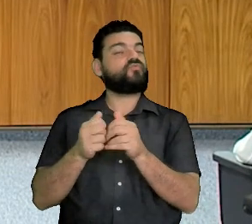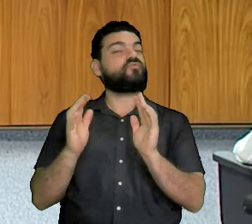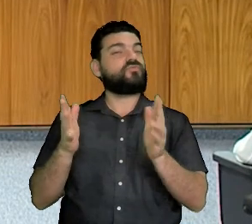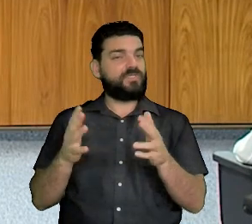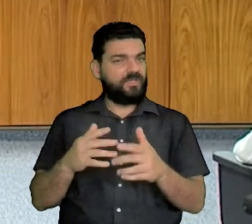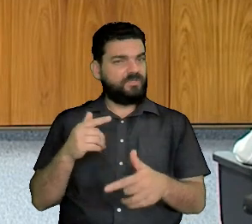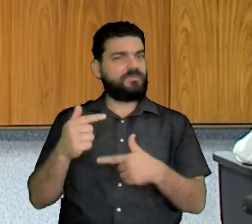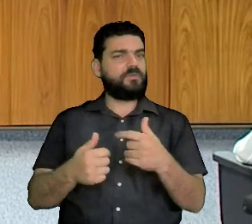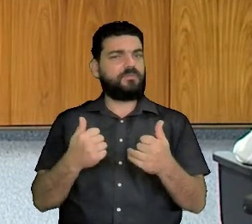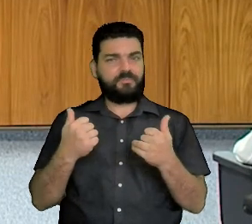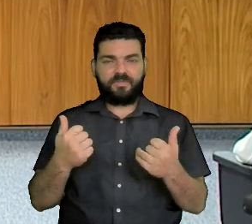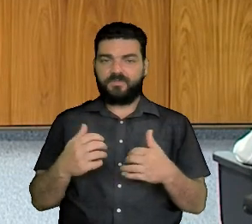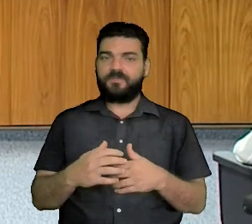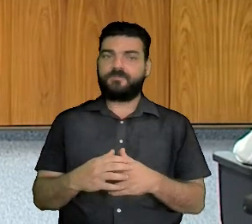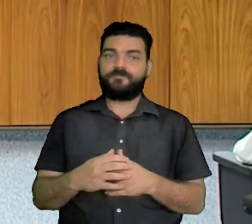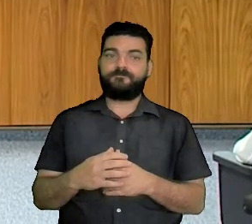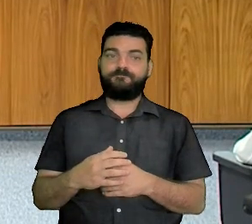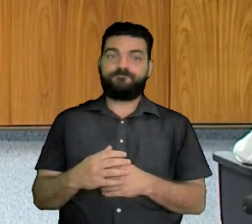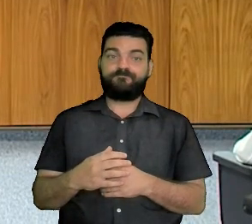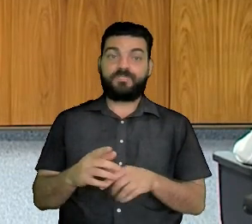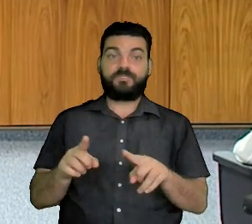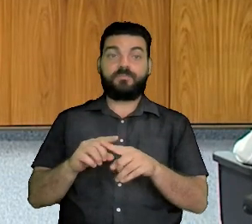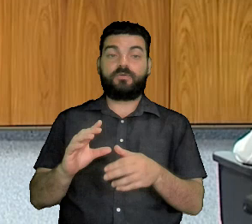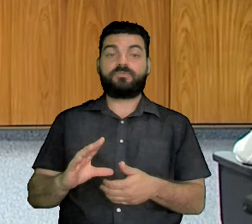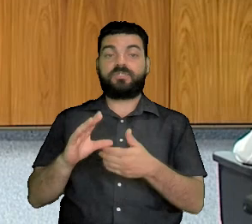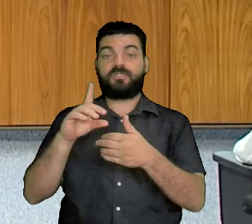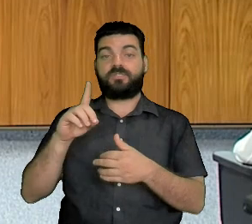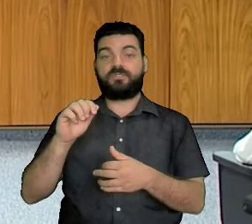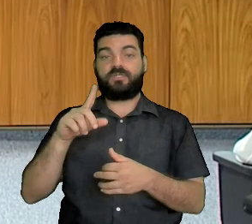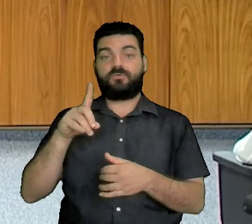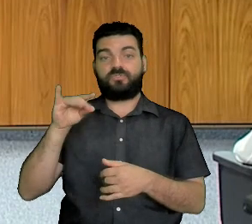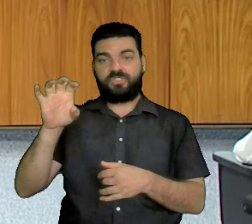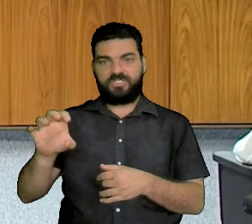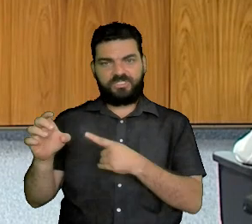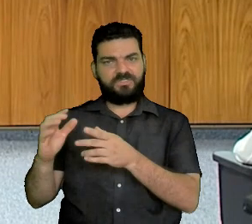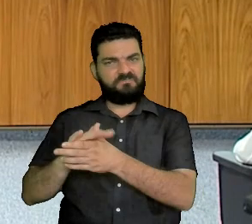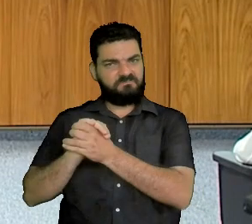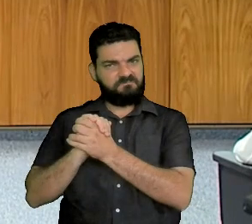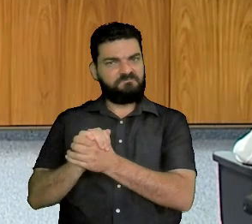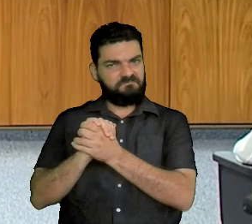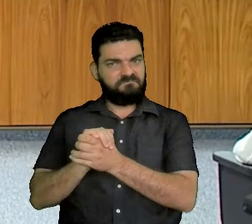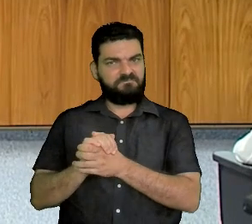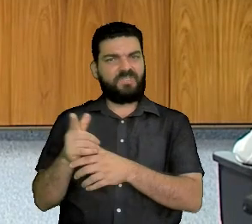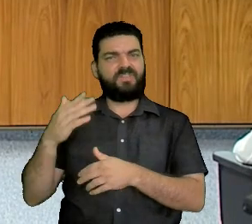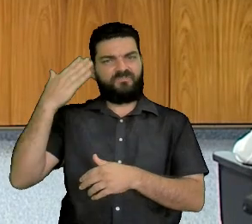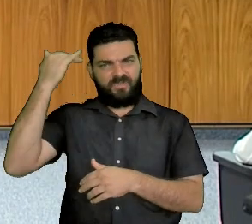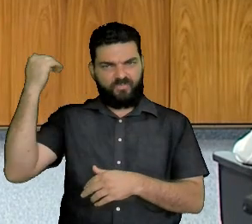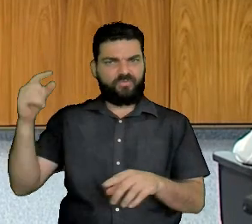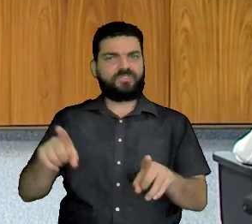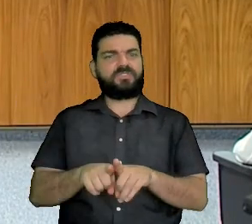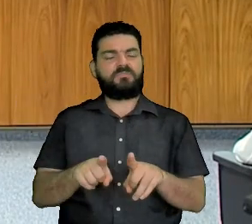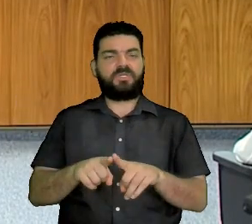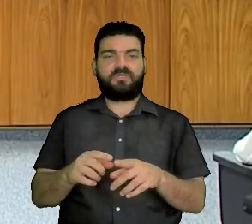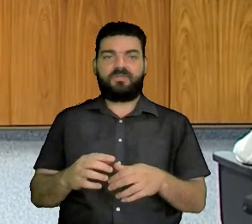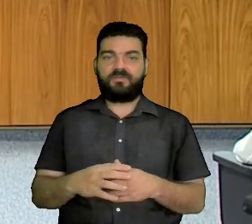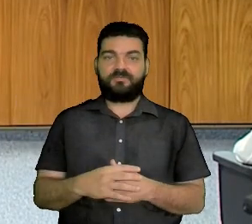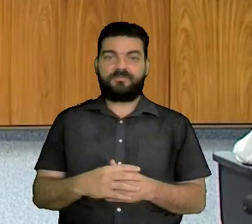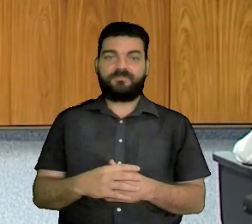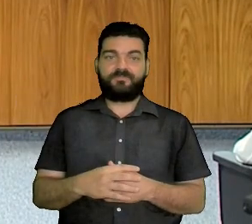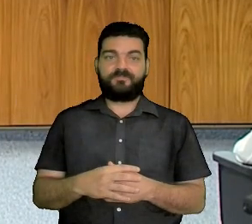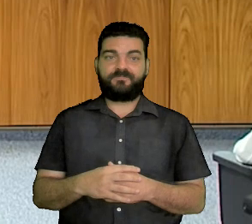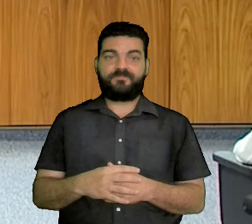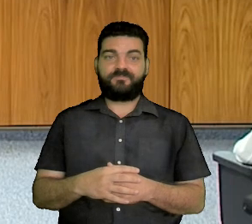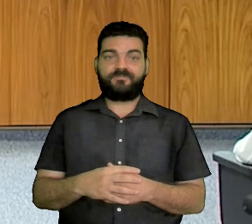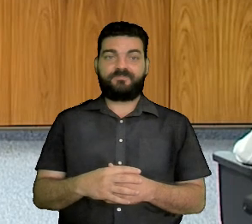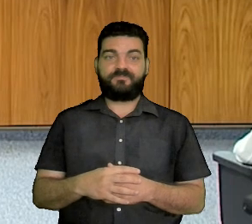trabalho. A conselheira doutora Daldice, né, também bem conhecida de todos. Somente do Dr.